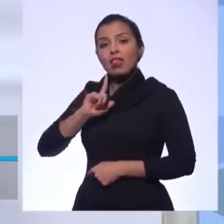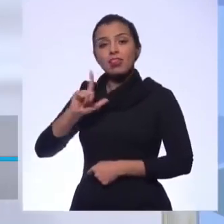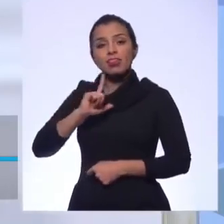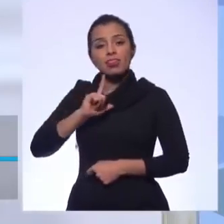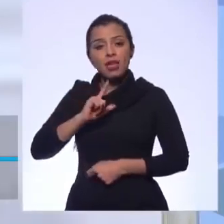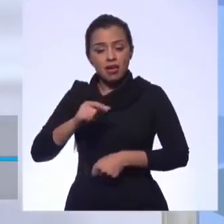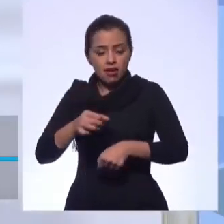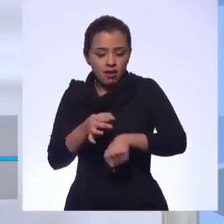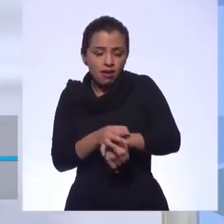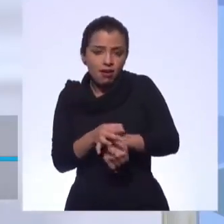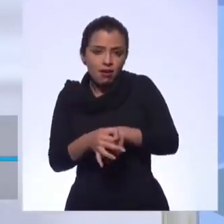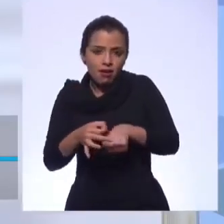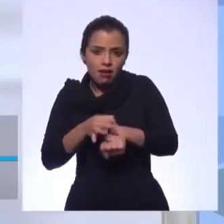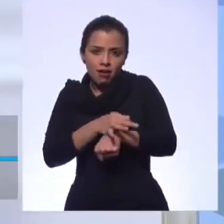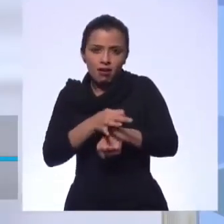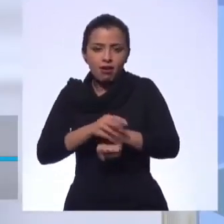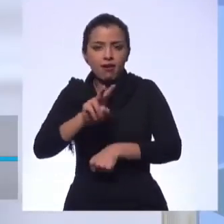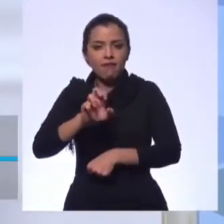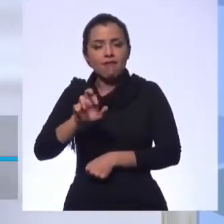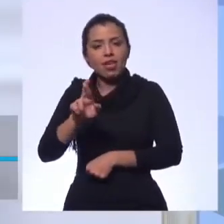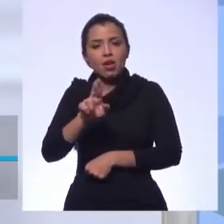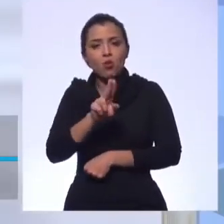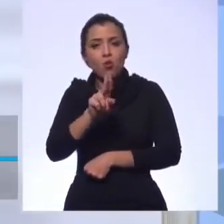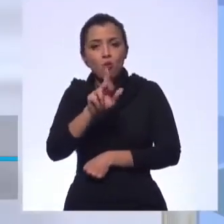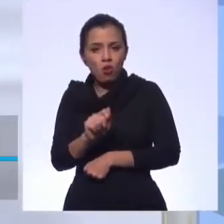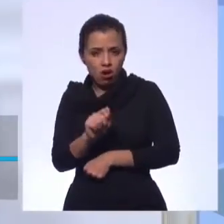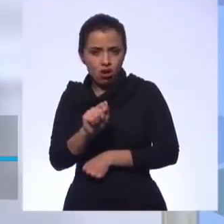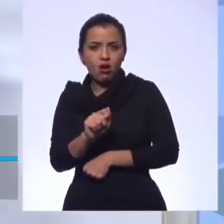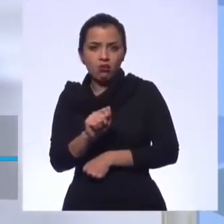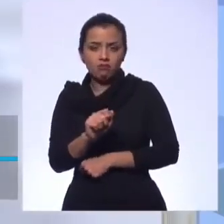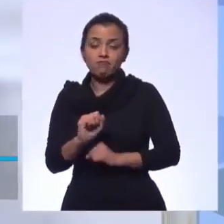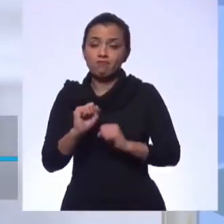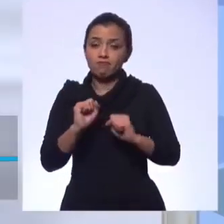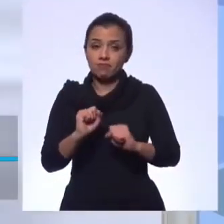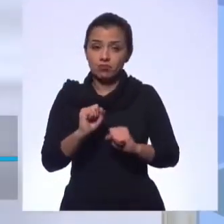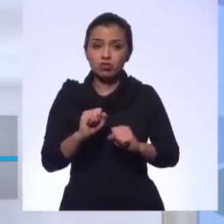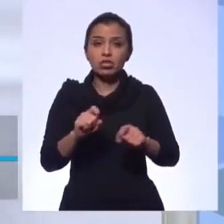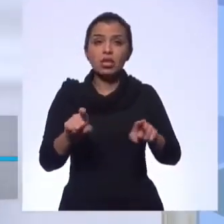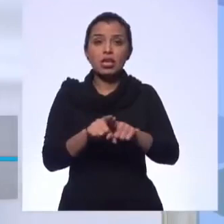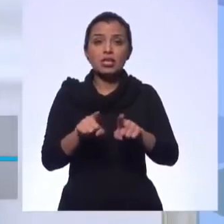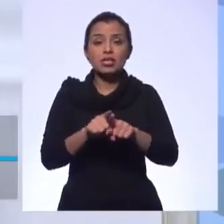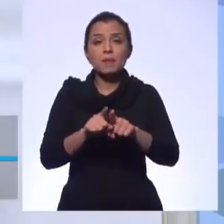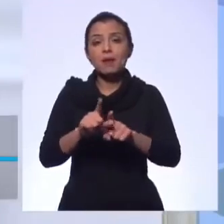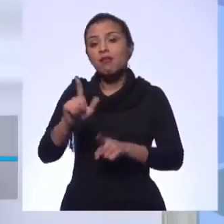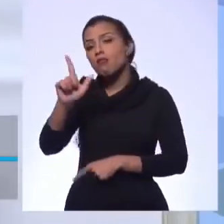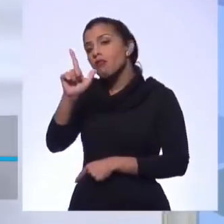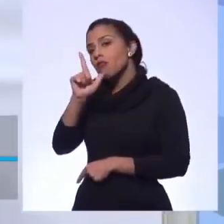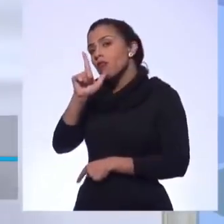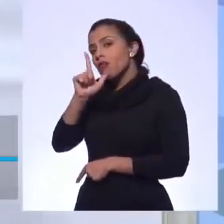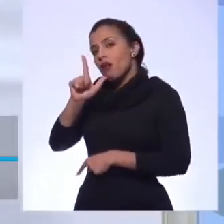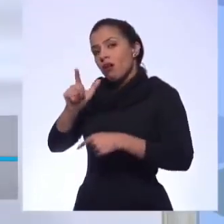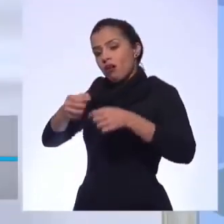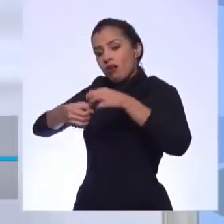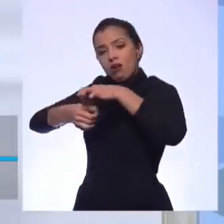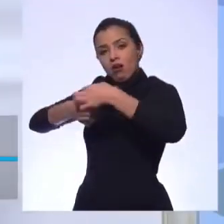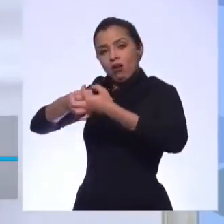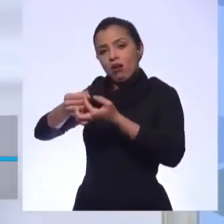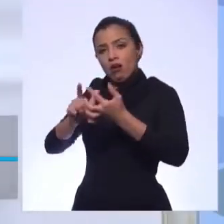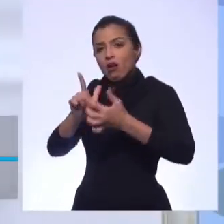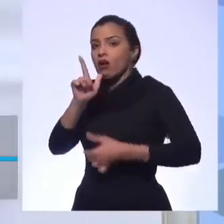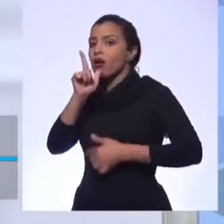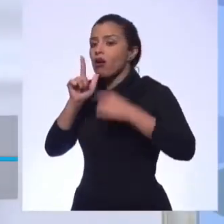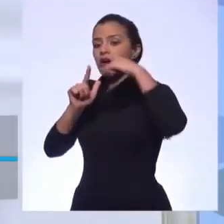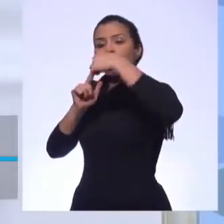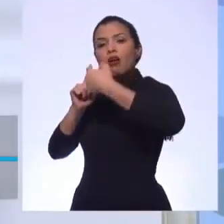de colo de útero, como de glande, né? Glande para quem não sabe, é a cabeça do pênis, tá? Pode causar câncer, tá bom?